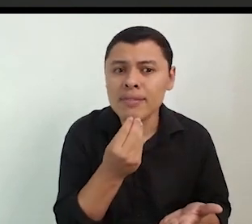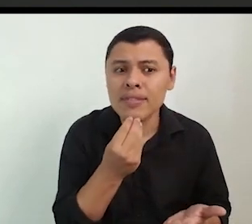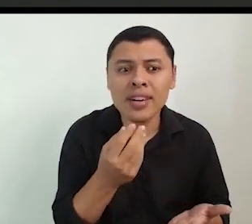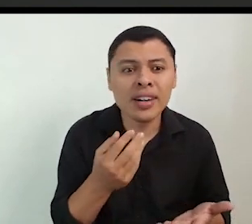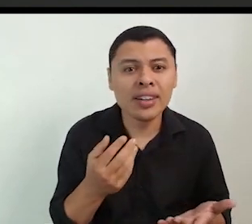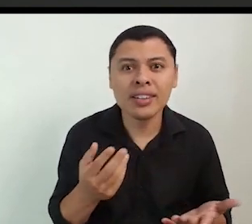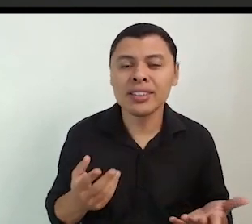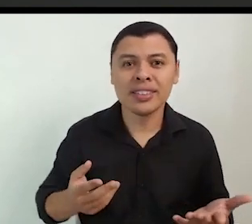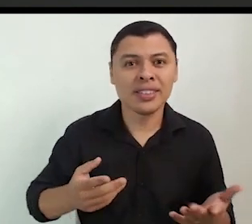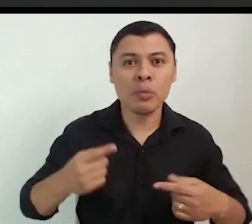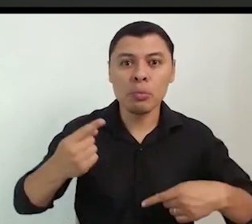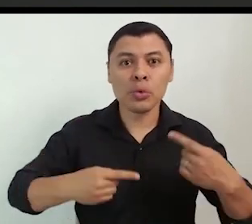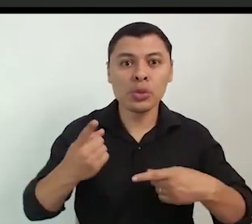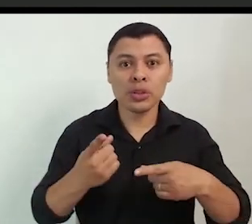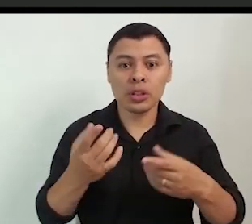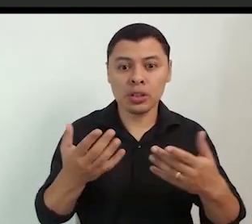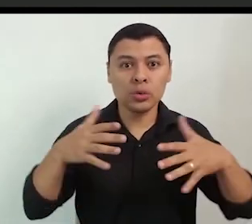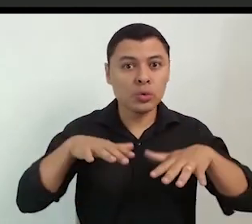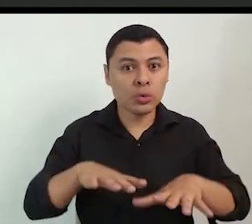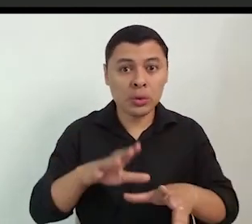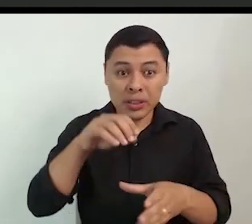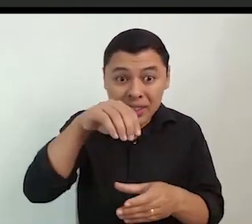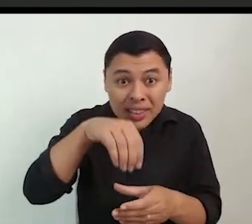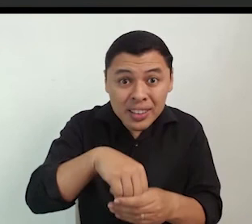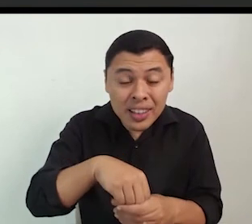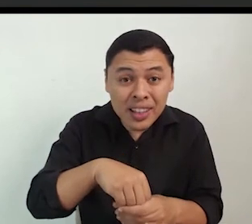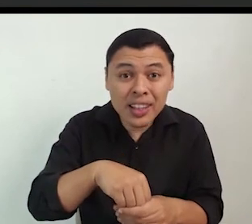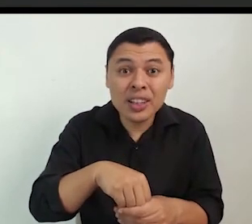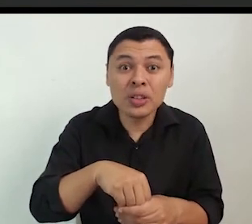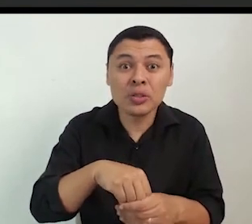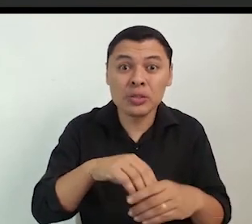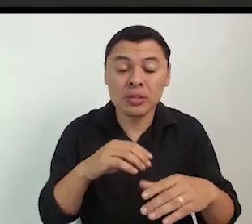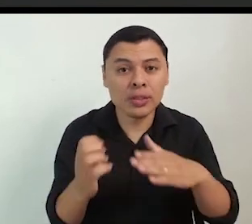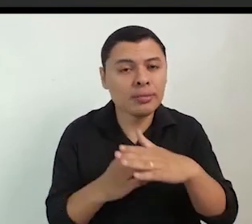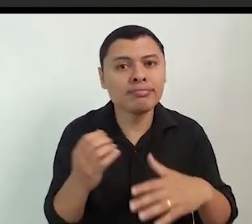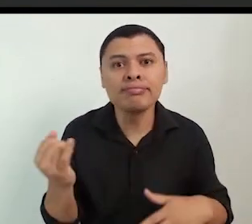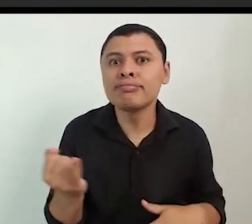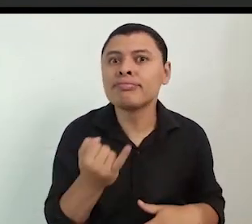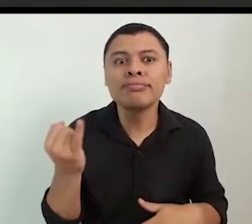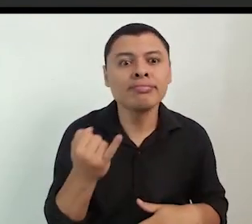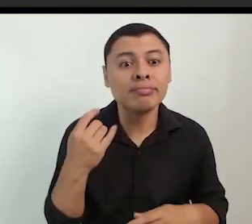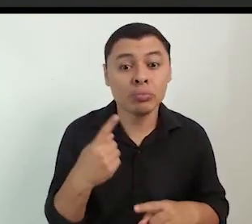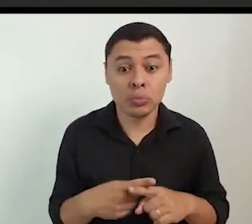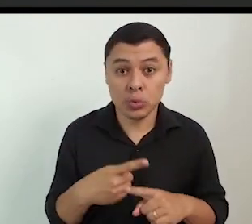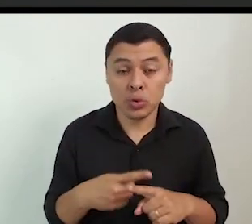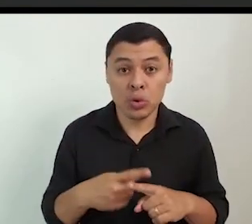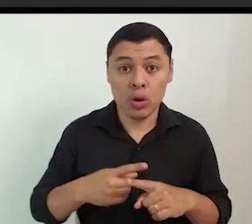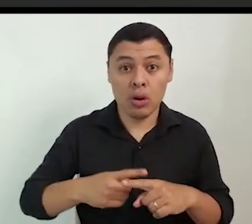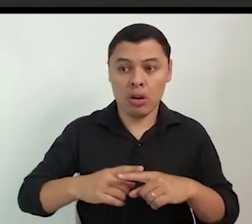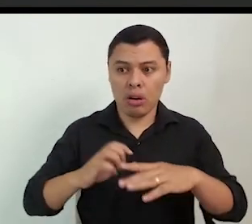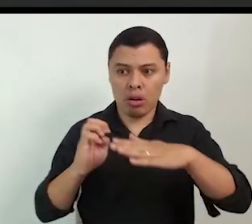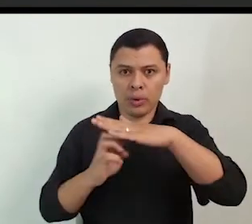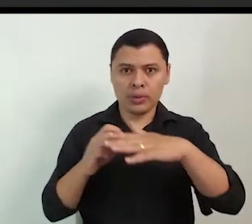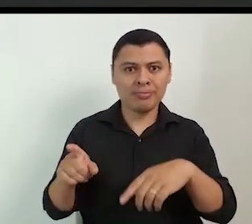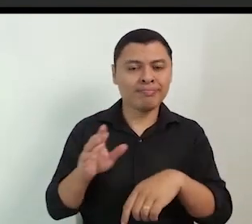dentro de uma organização, é importantíssimo. E uma organização, ela tem um papel muito